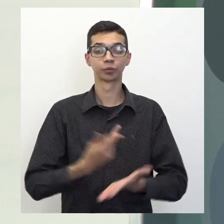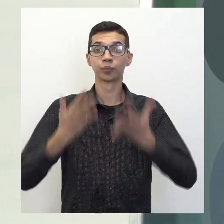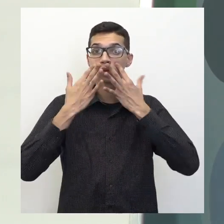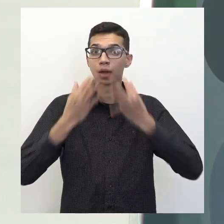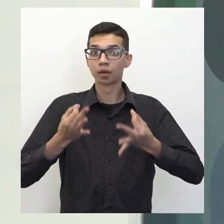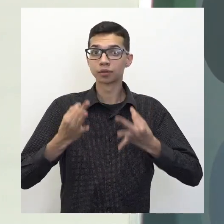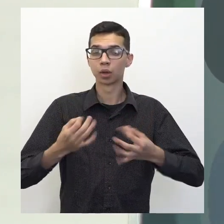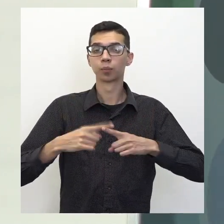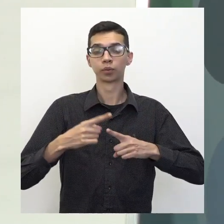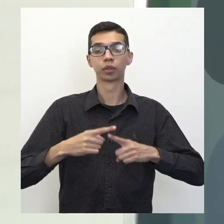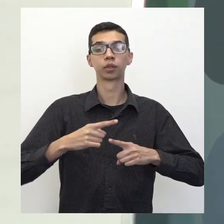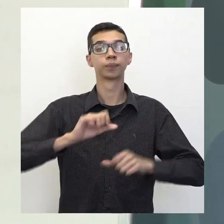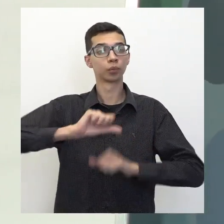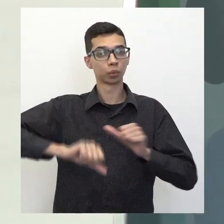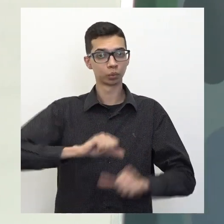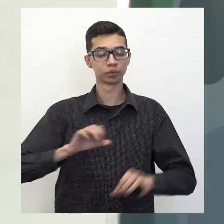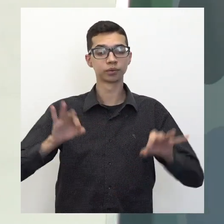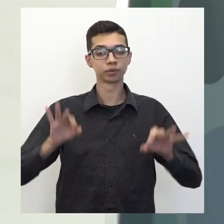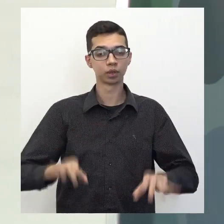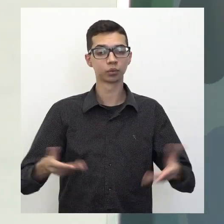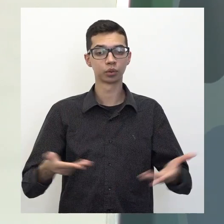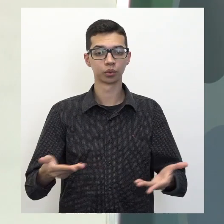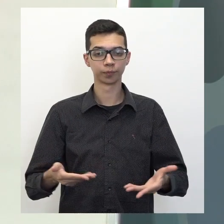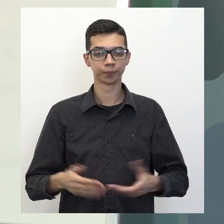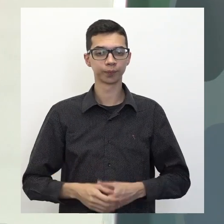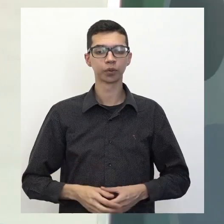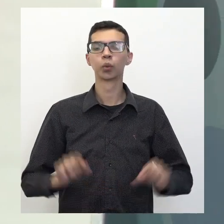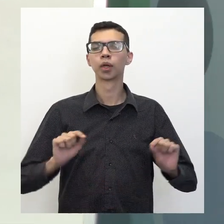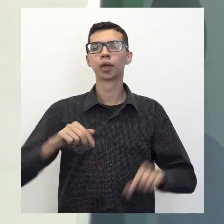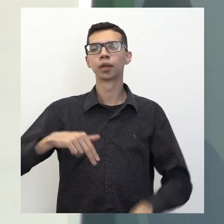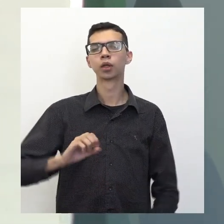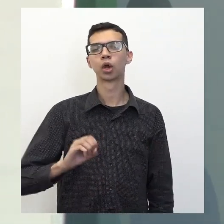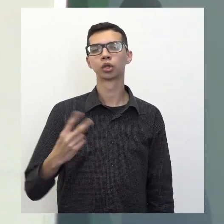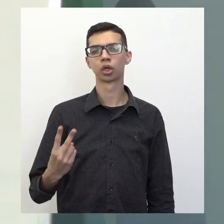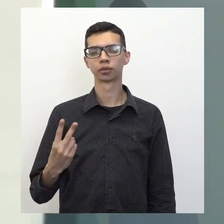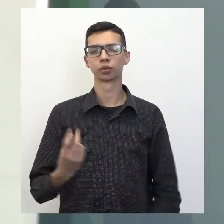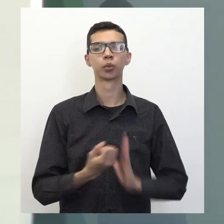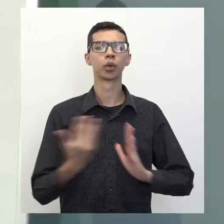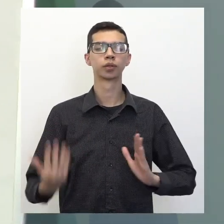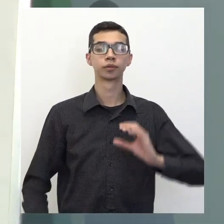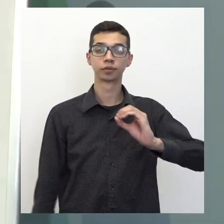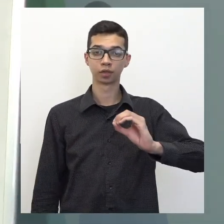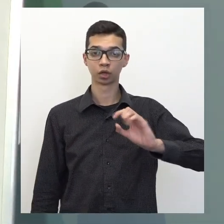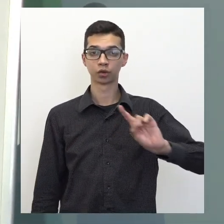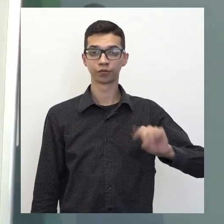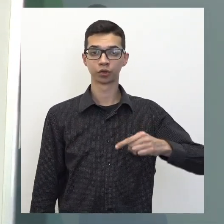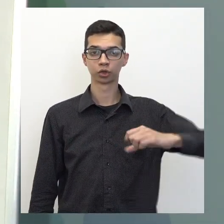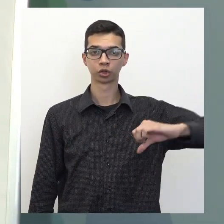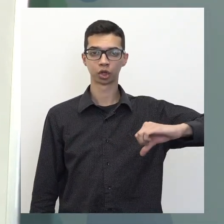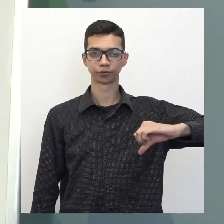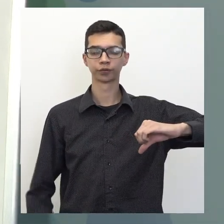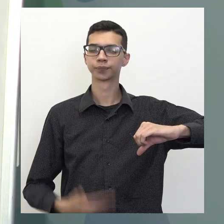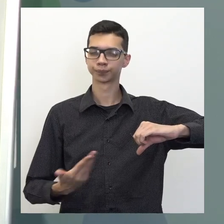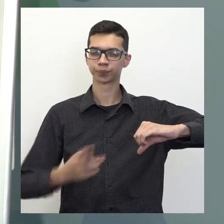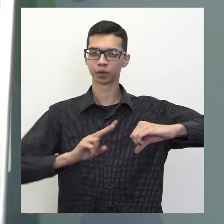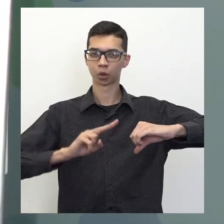corrigir. Então, qual é a concentração do NO2? É 0,9. Então, vai ficar 0,9 ao quadrado, que